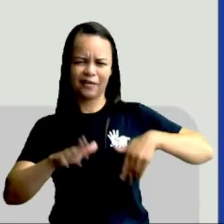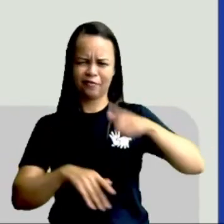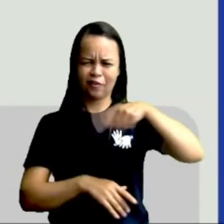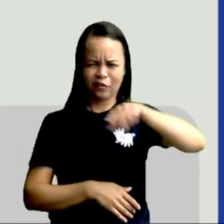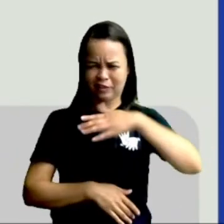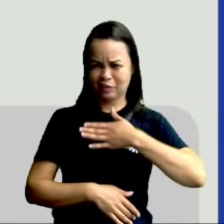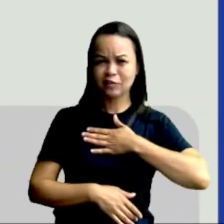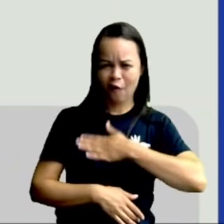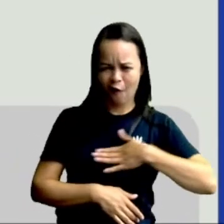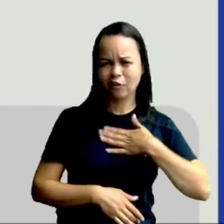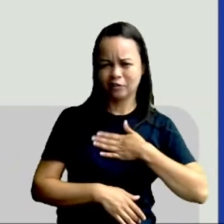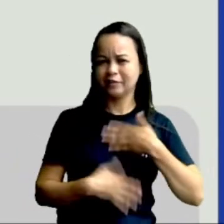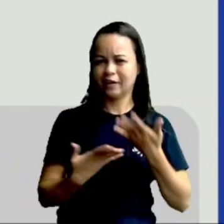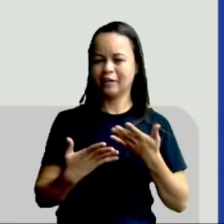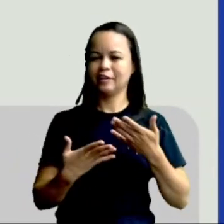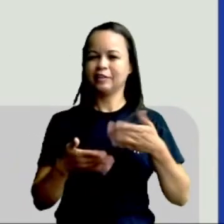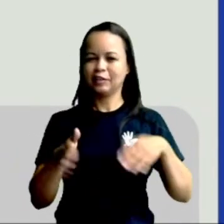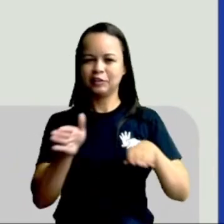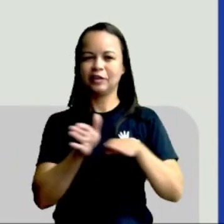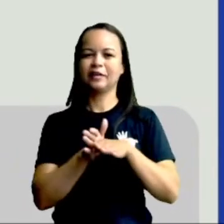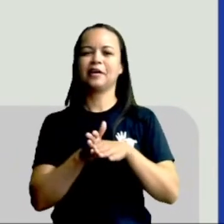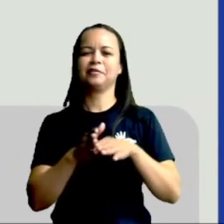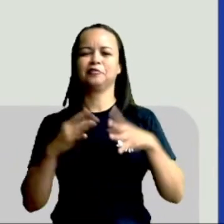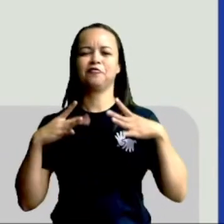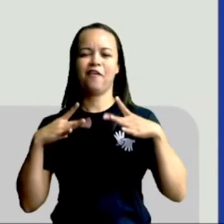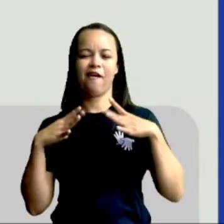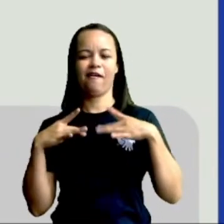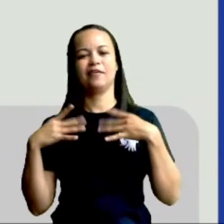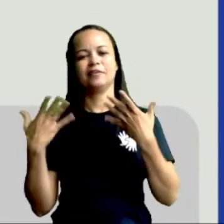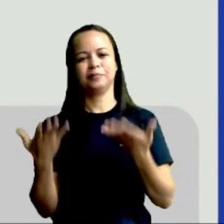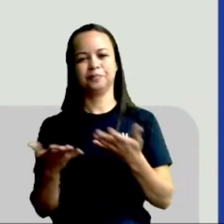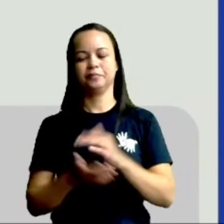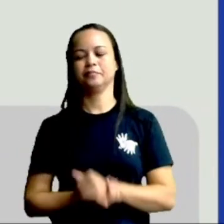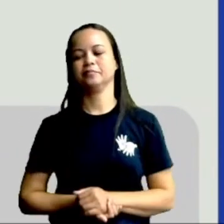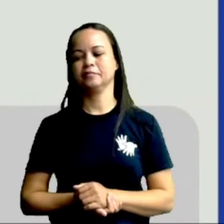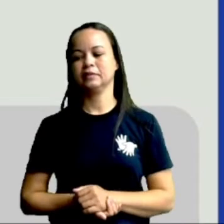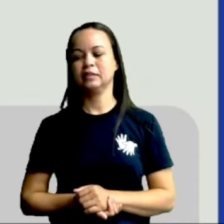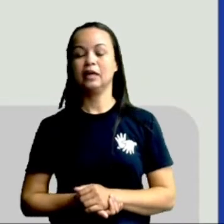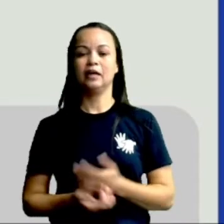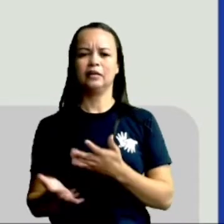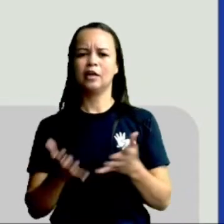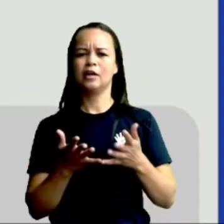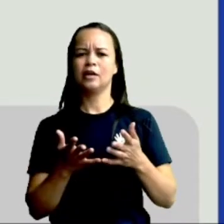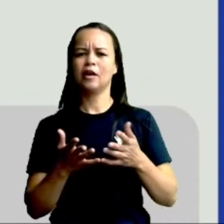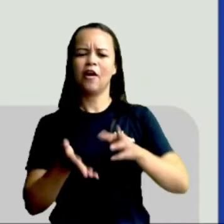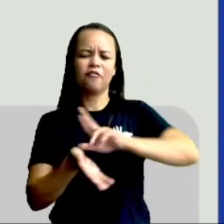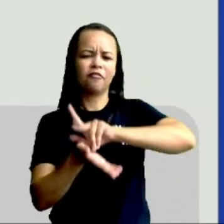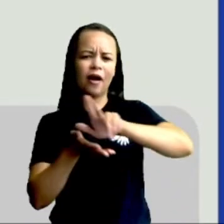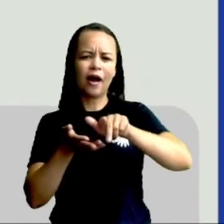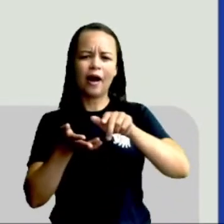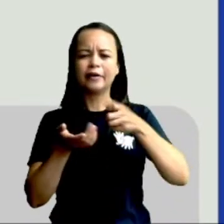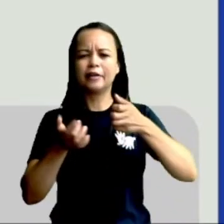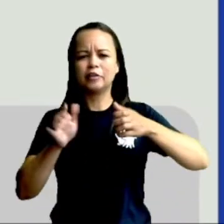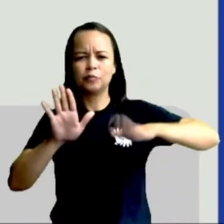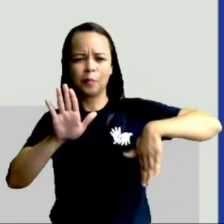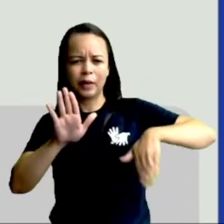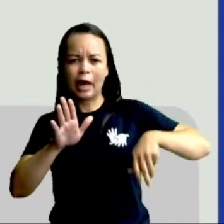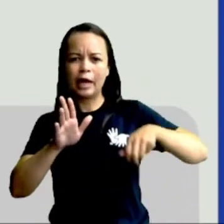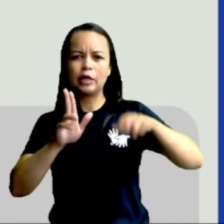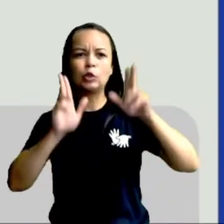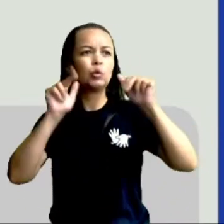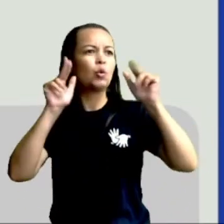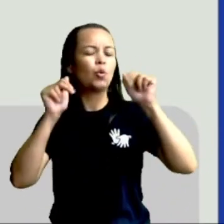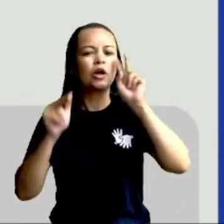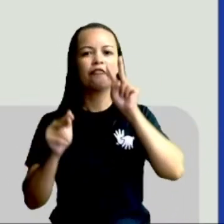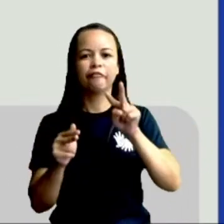Tá chegando férias, olha aí. Muitas intocadas, ou seja, nunca nem vistas ainda pelo homem, que são